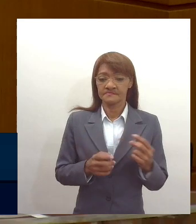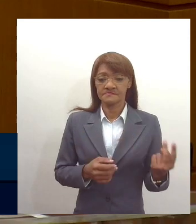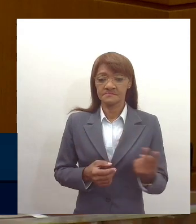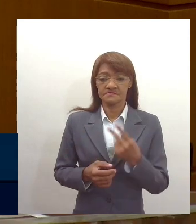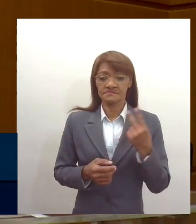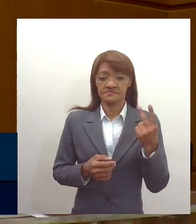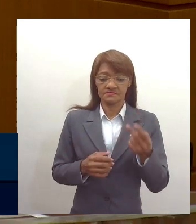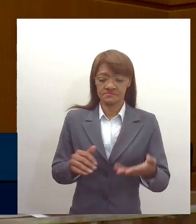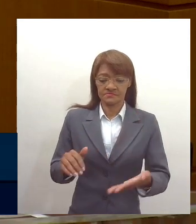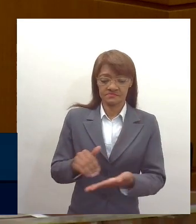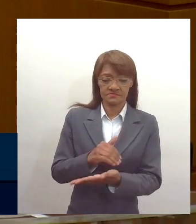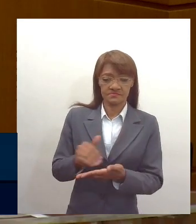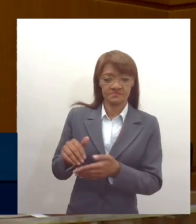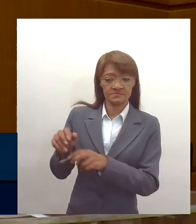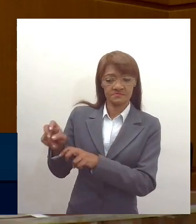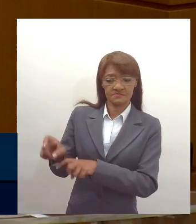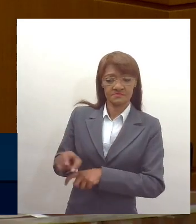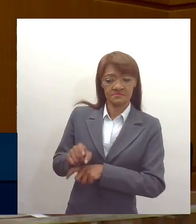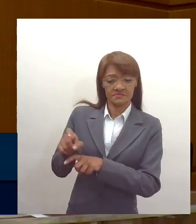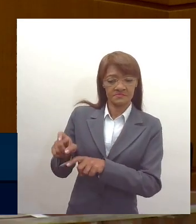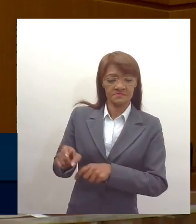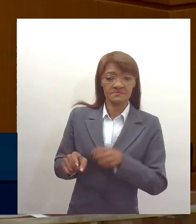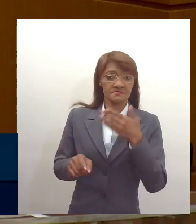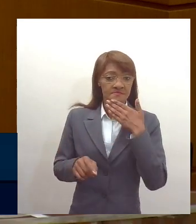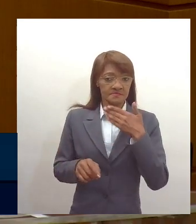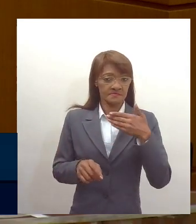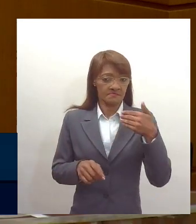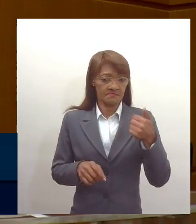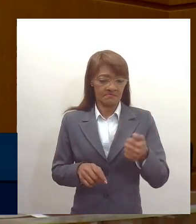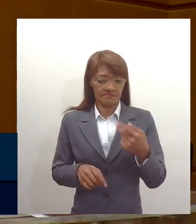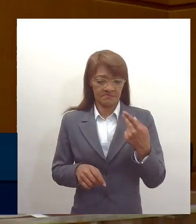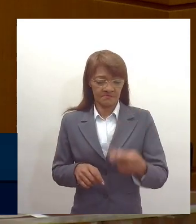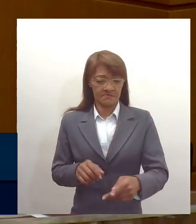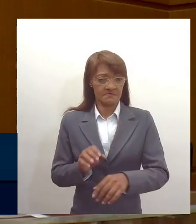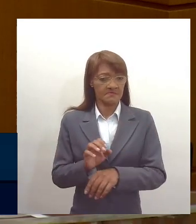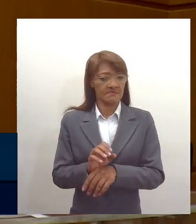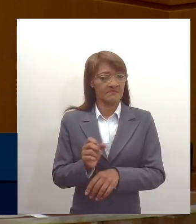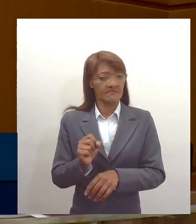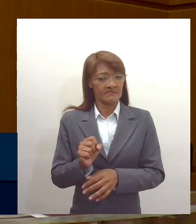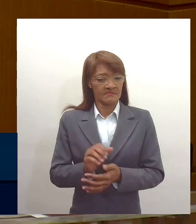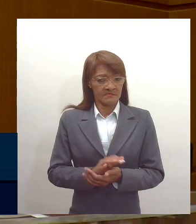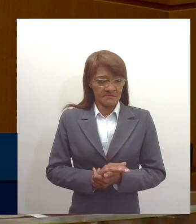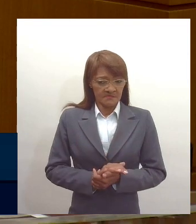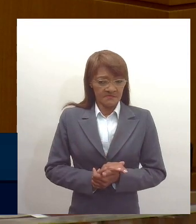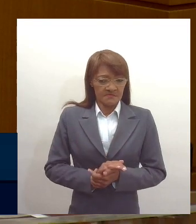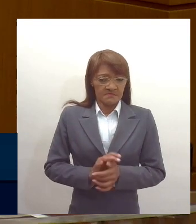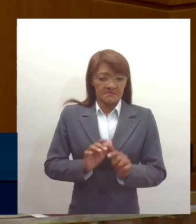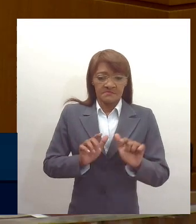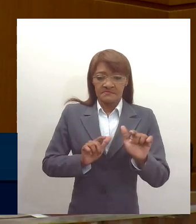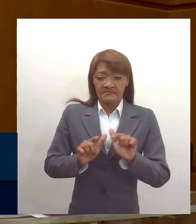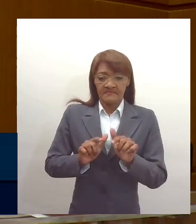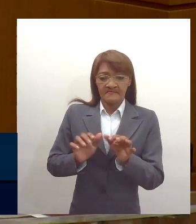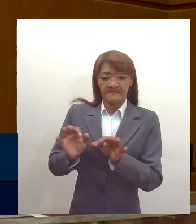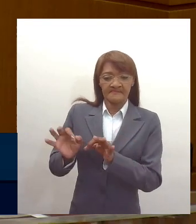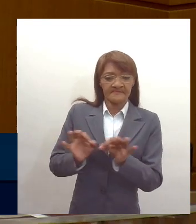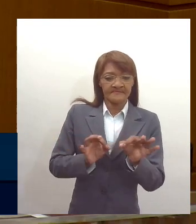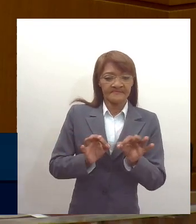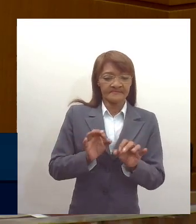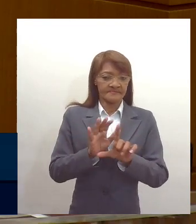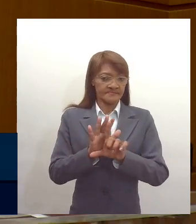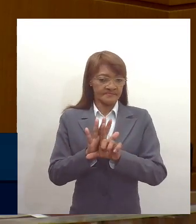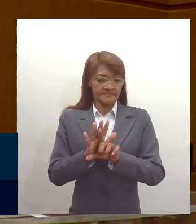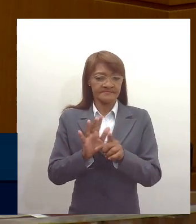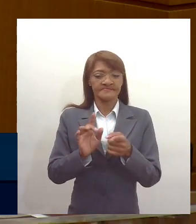ambiente de negócios de Sergipe, não apenas atuando na modernização da legislação, como também adotando medidas que